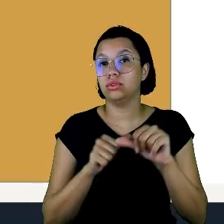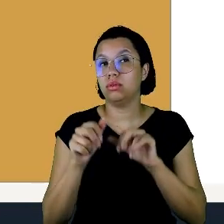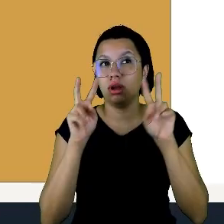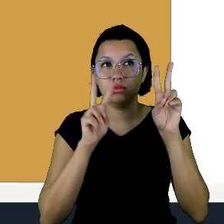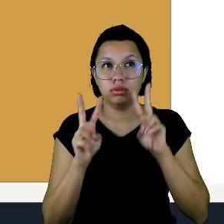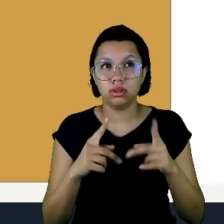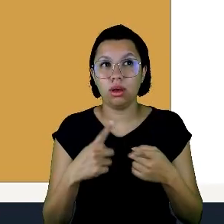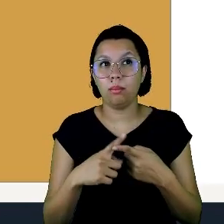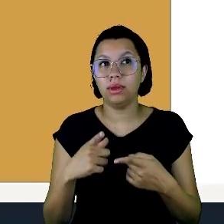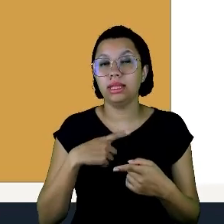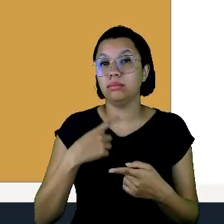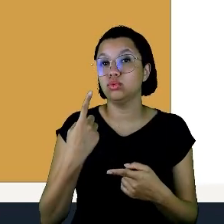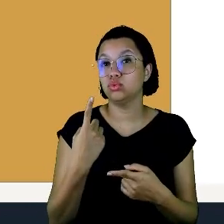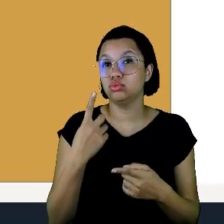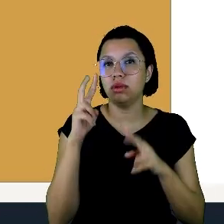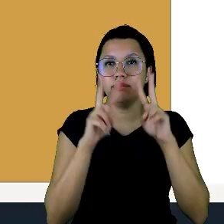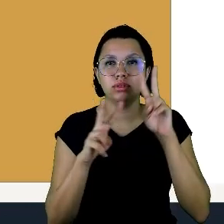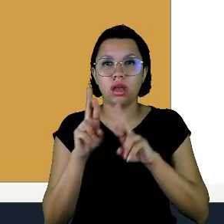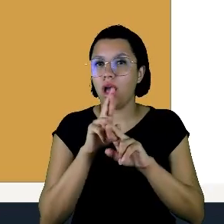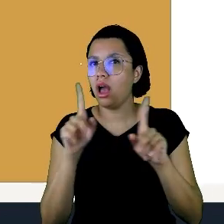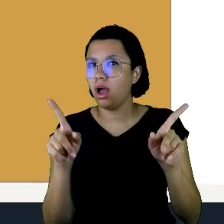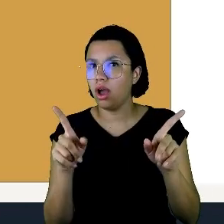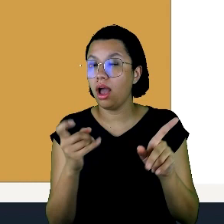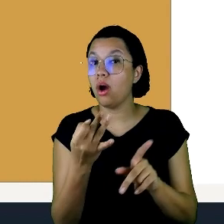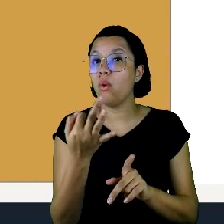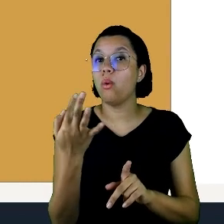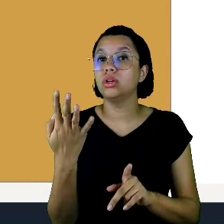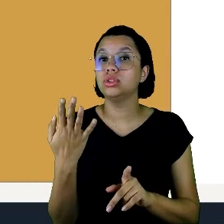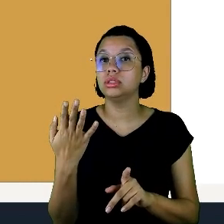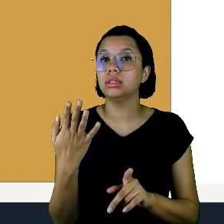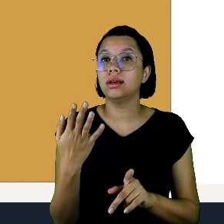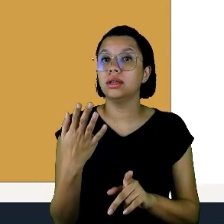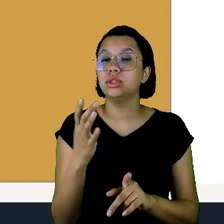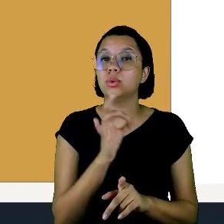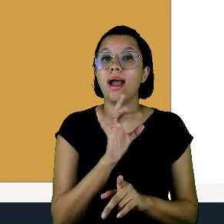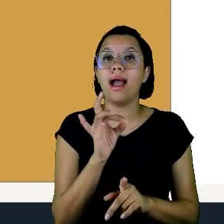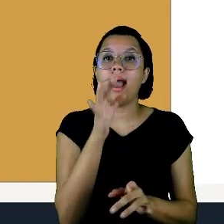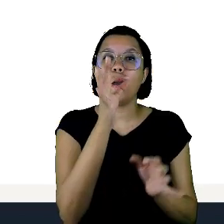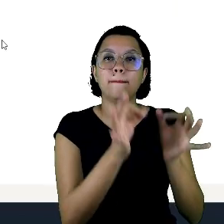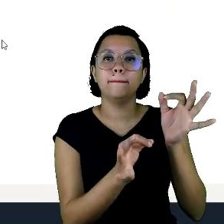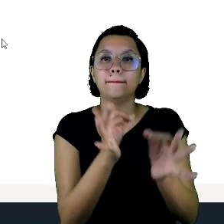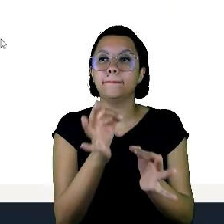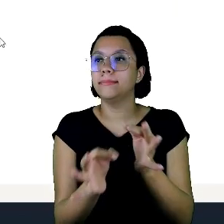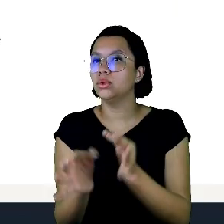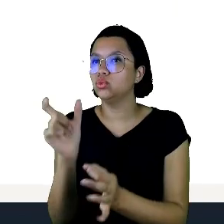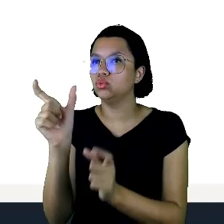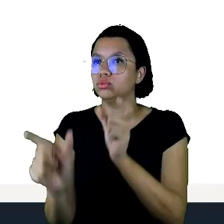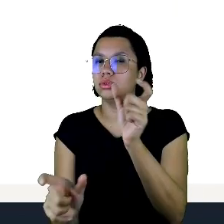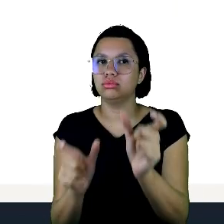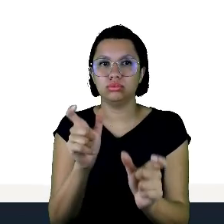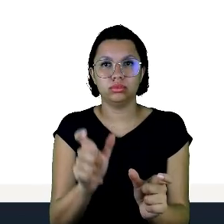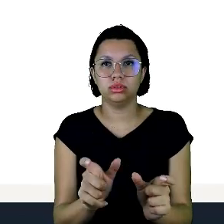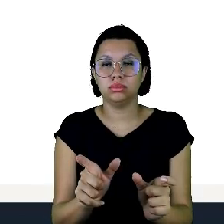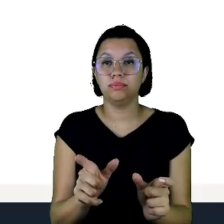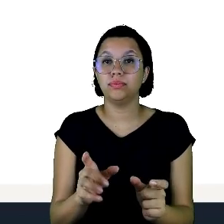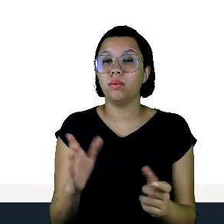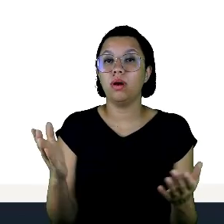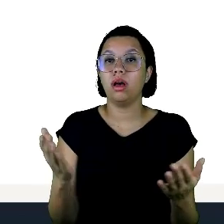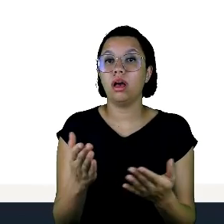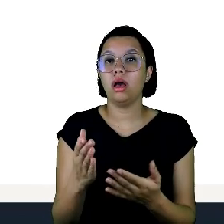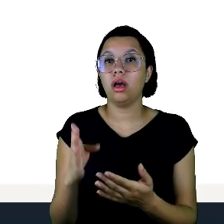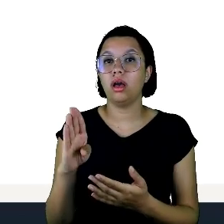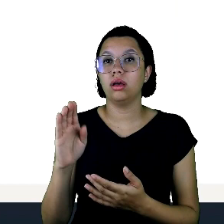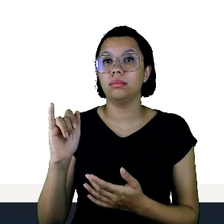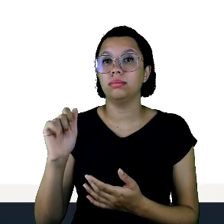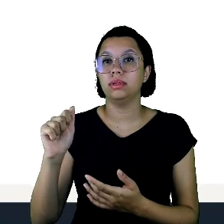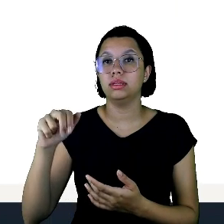visualização, porque nós temos uma visualização diferente aqui, que é o quantitativo por magistrado. Então, aqui, ele estou